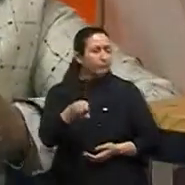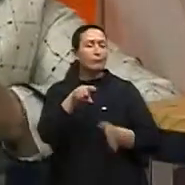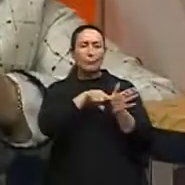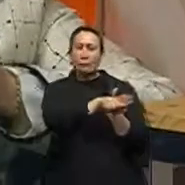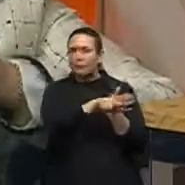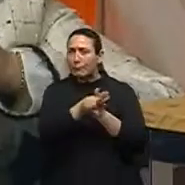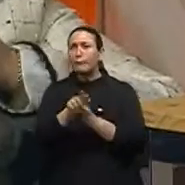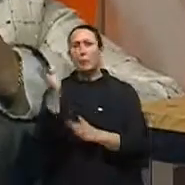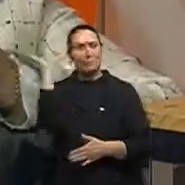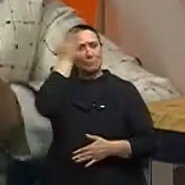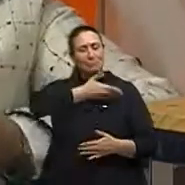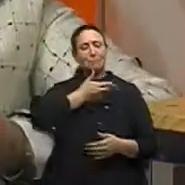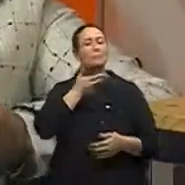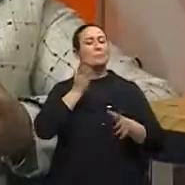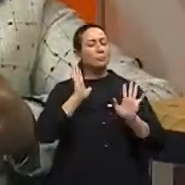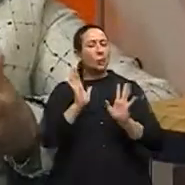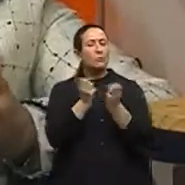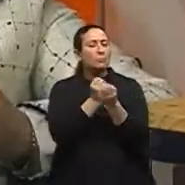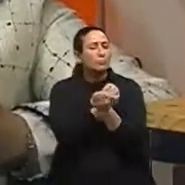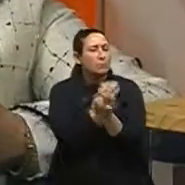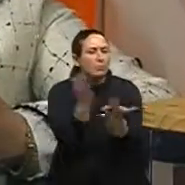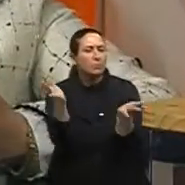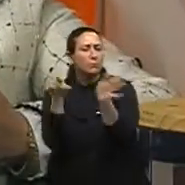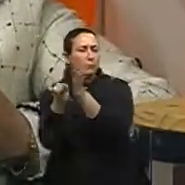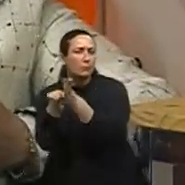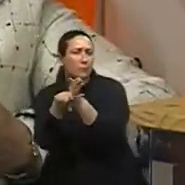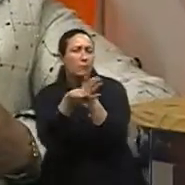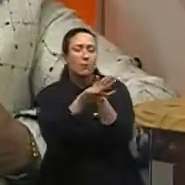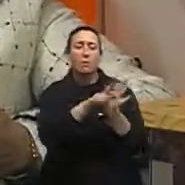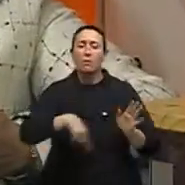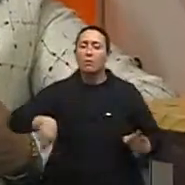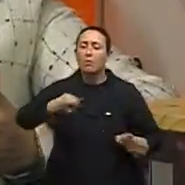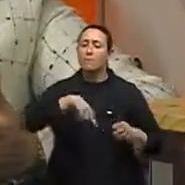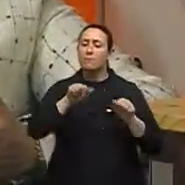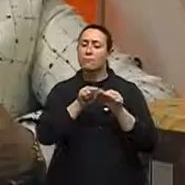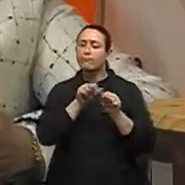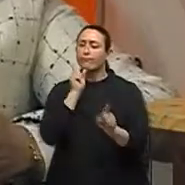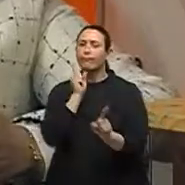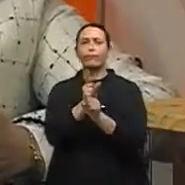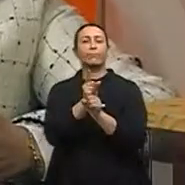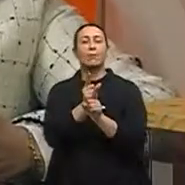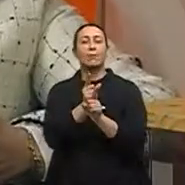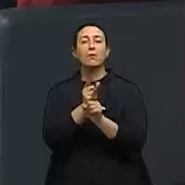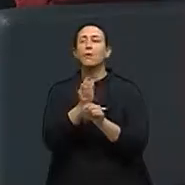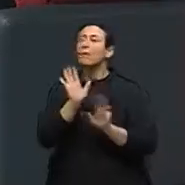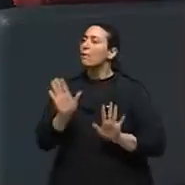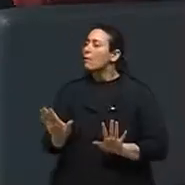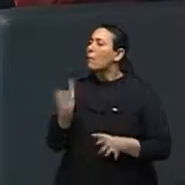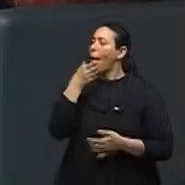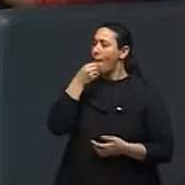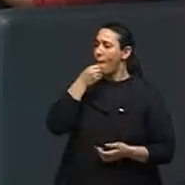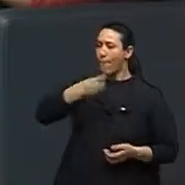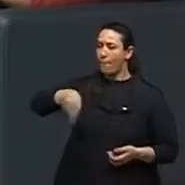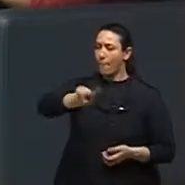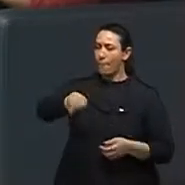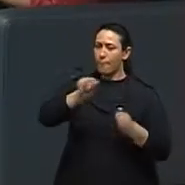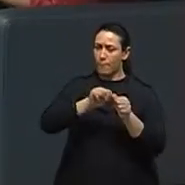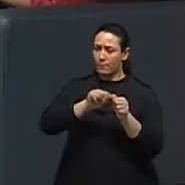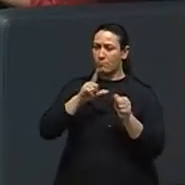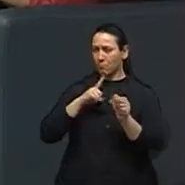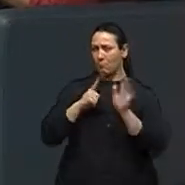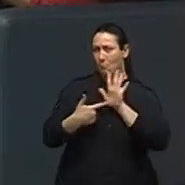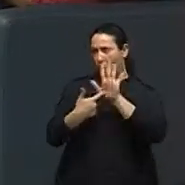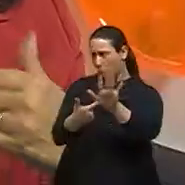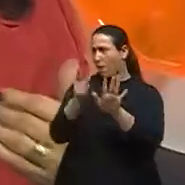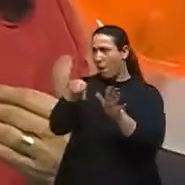fatores todos esses dados e a gente chegou à conclusões muito importantes e os homens falaram eh com facilidade pros